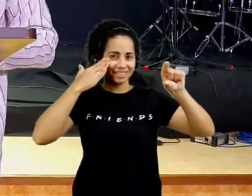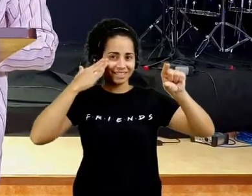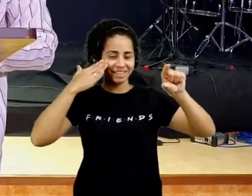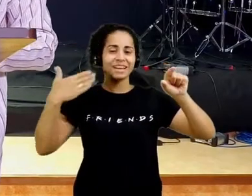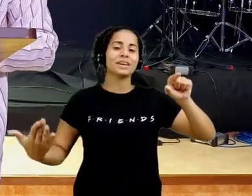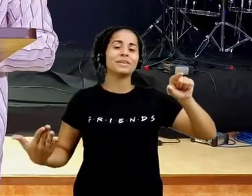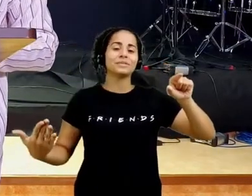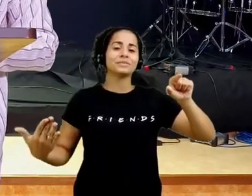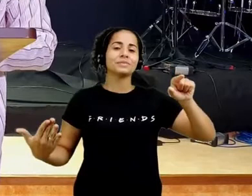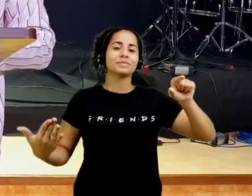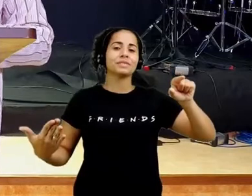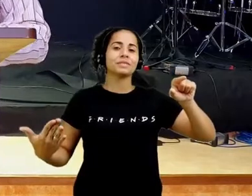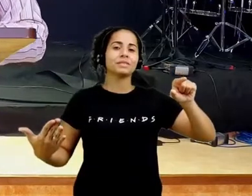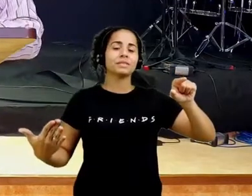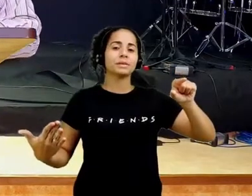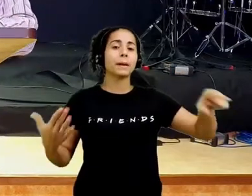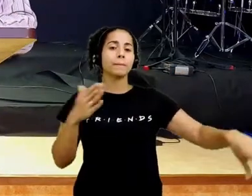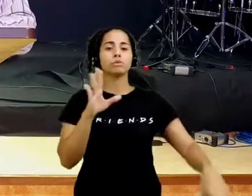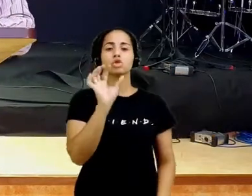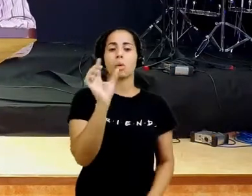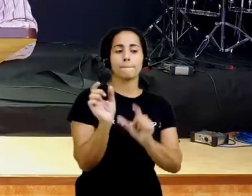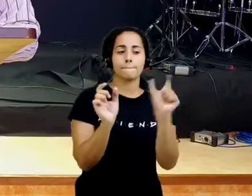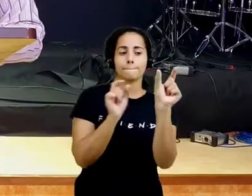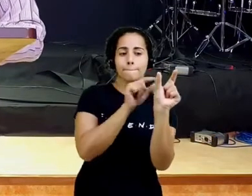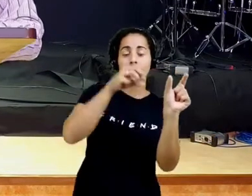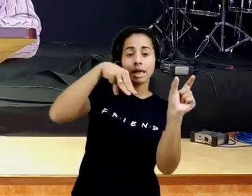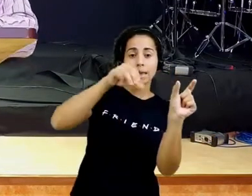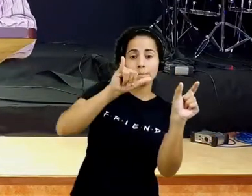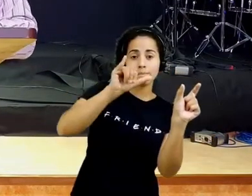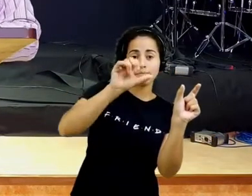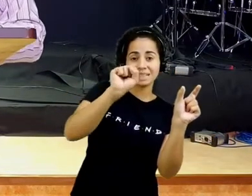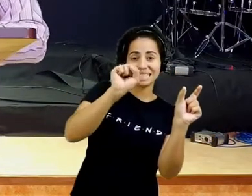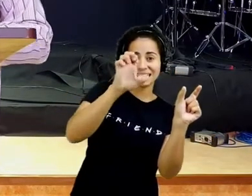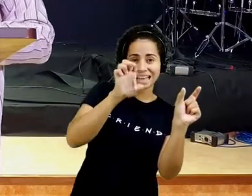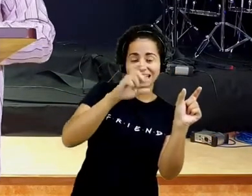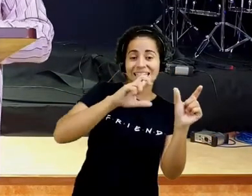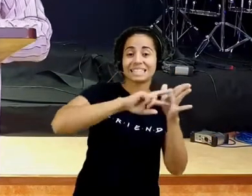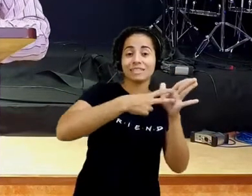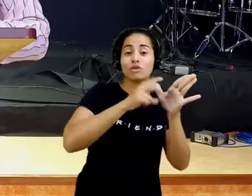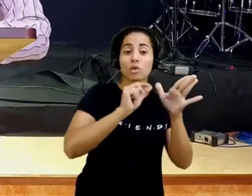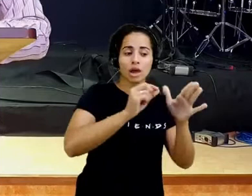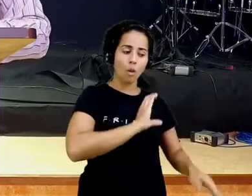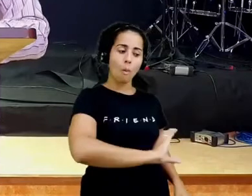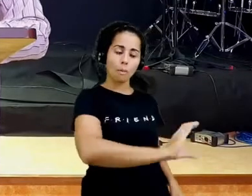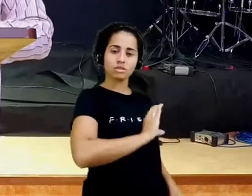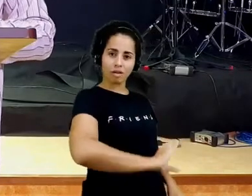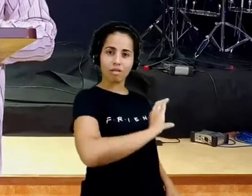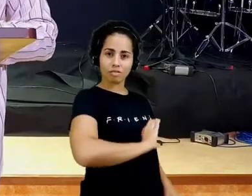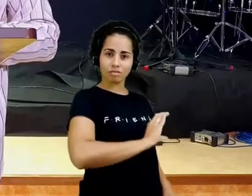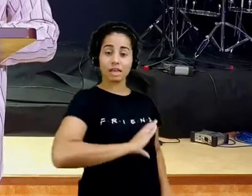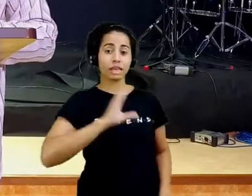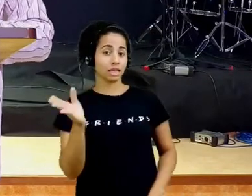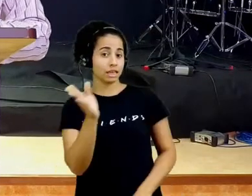que tem como miserere, que significa no latim ter compaixão, e cordis, né,